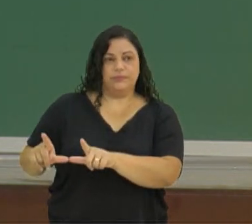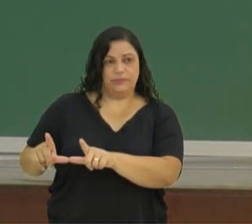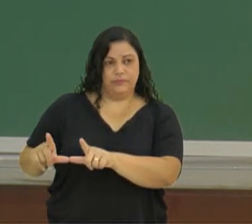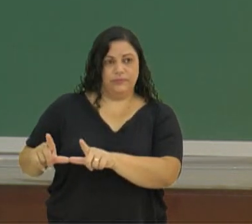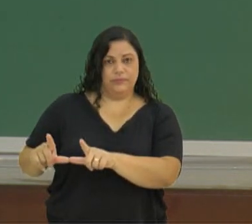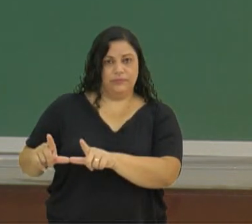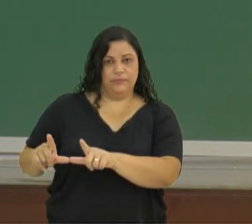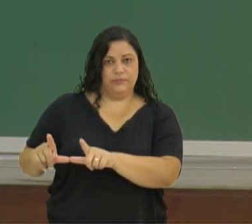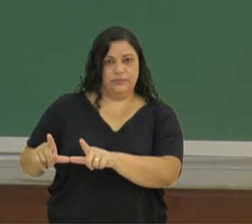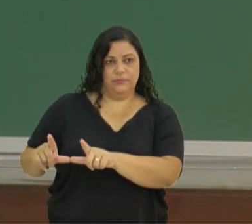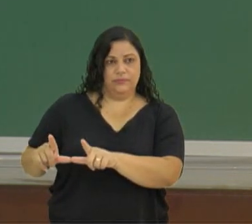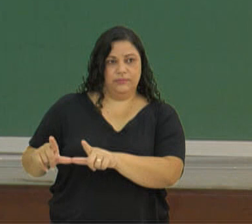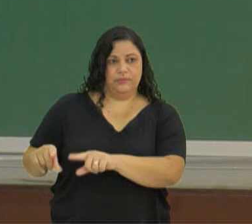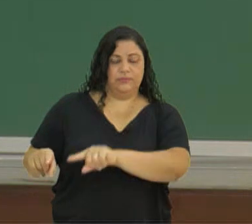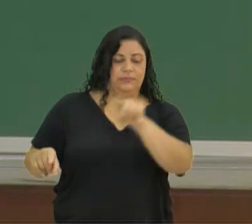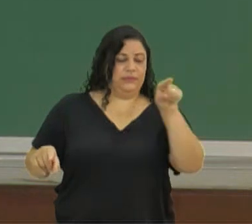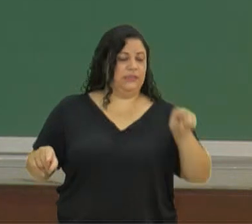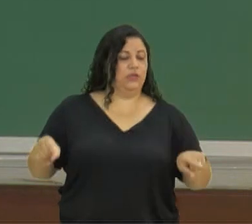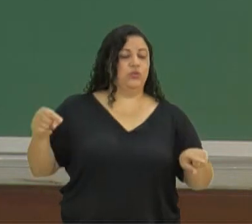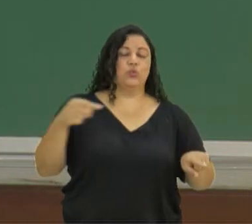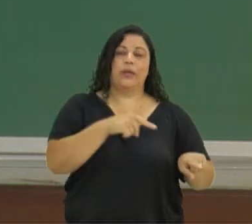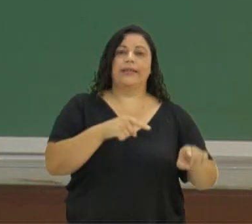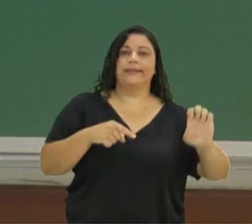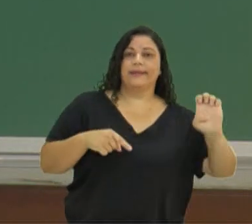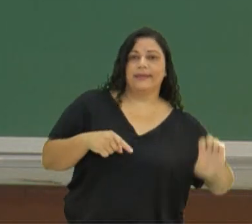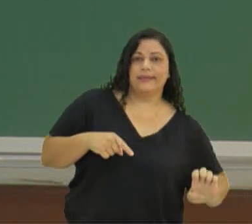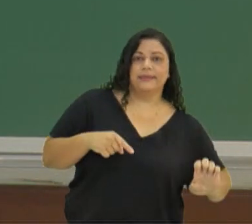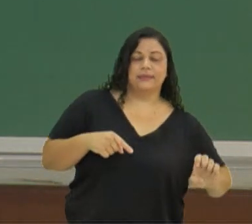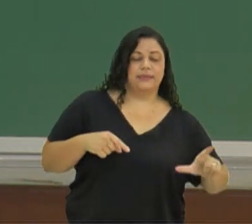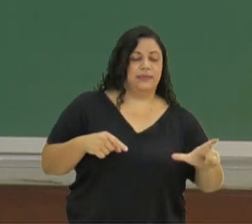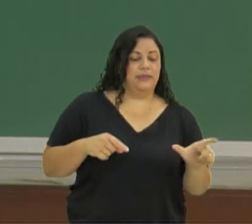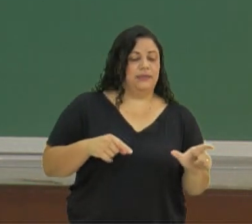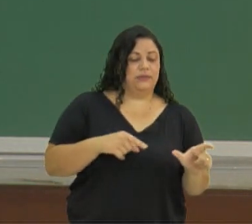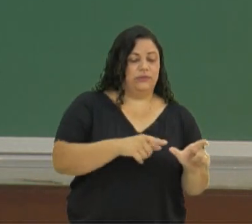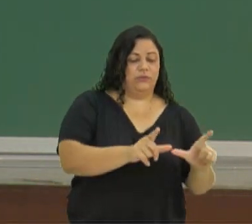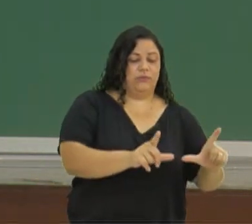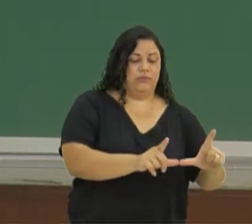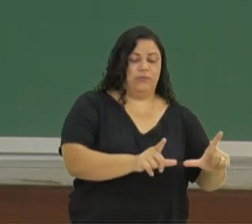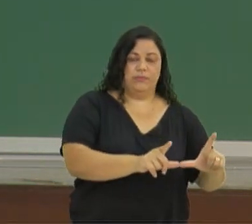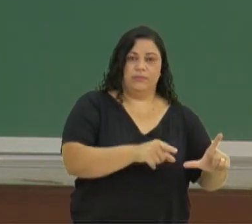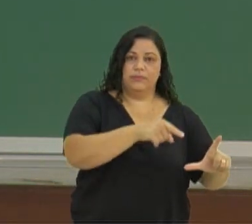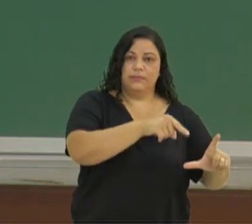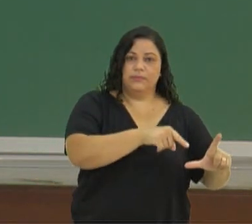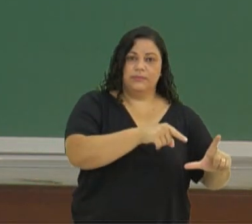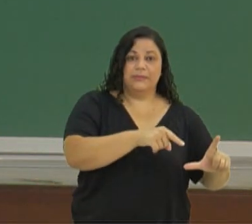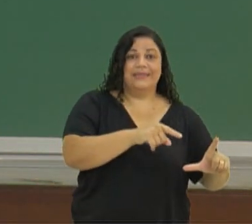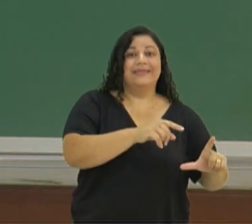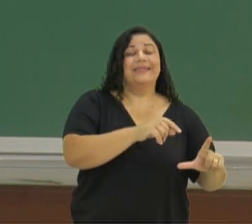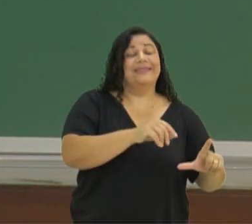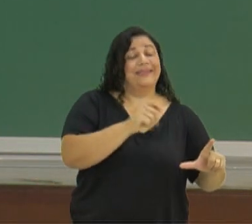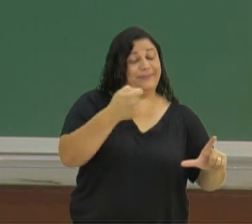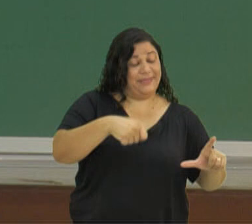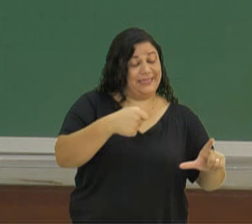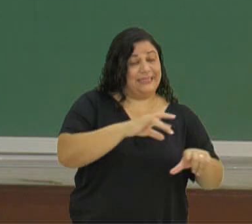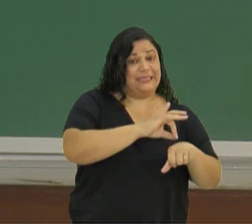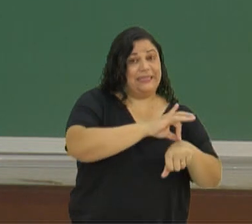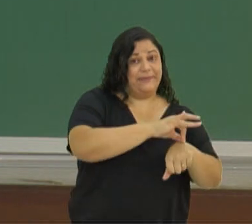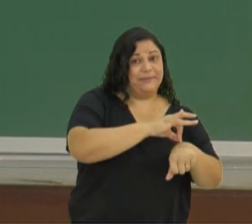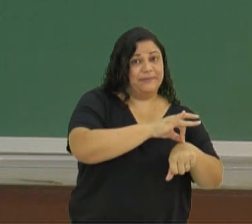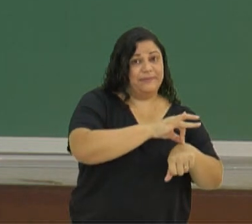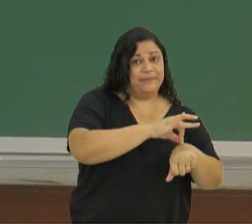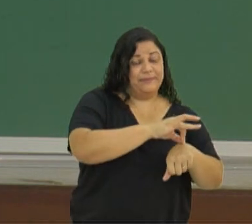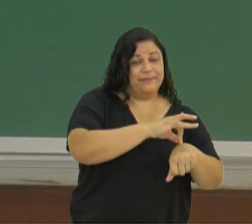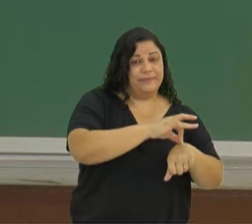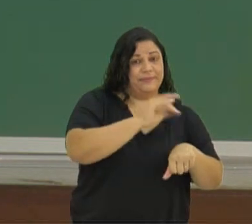cor branca. E a casa do lado esquerdo de cada jogador precisa ser uma casa de cor preta. Isso também é bem importante, porque